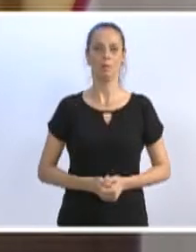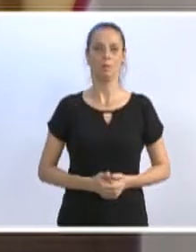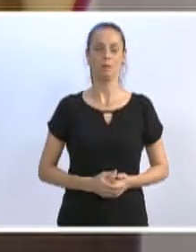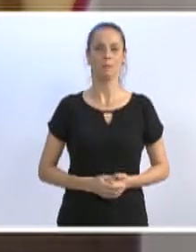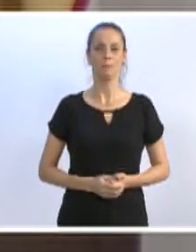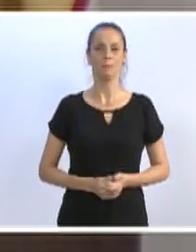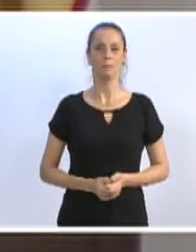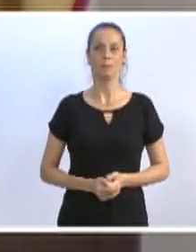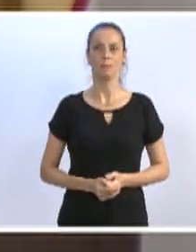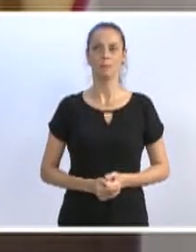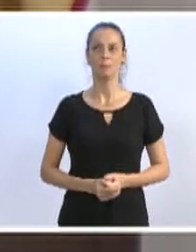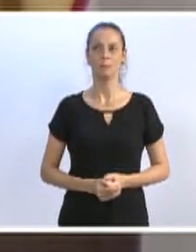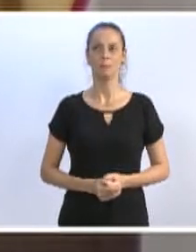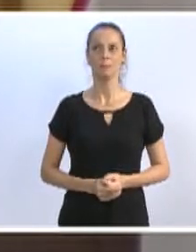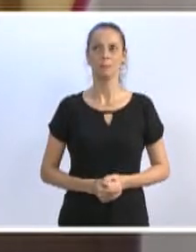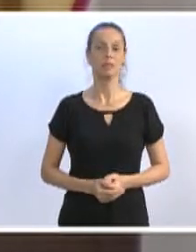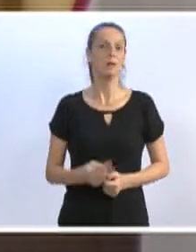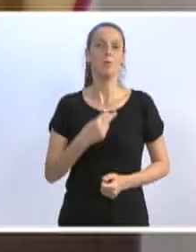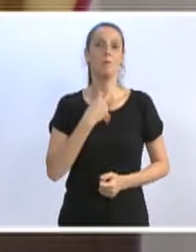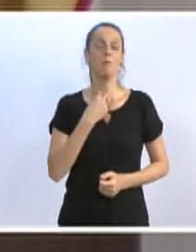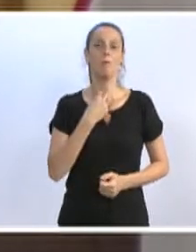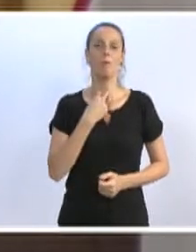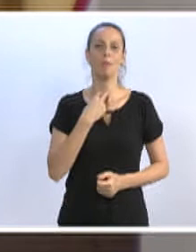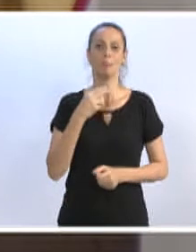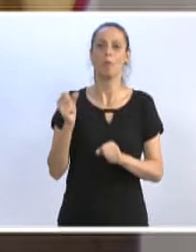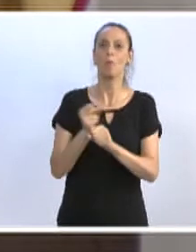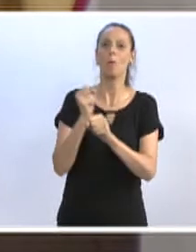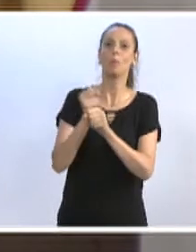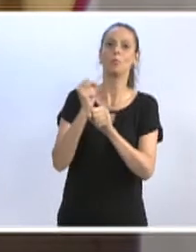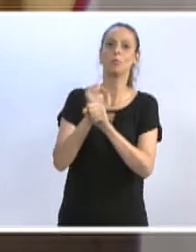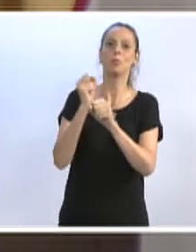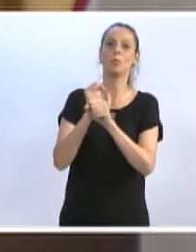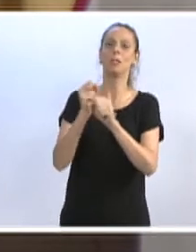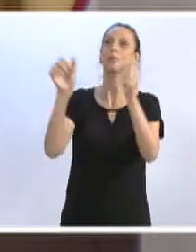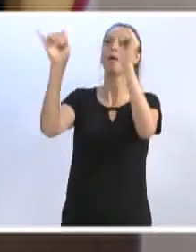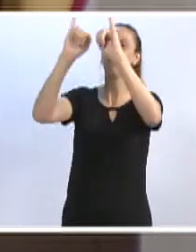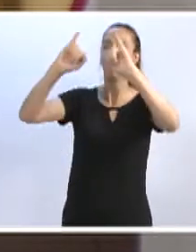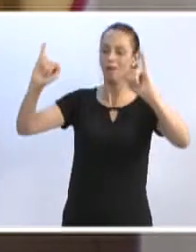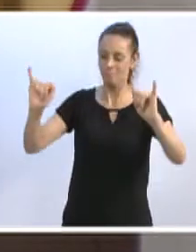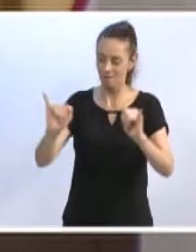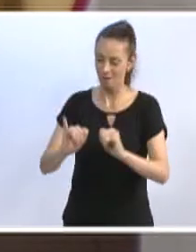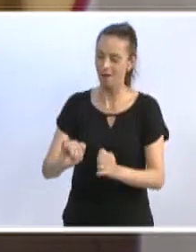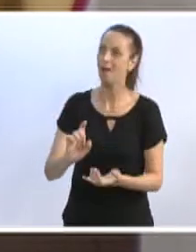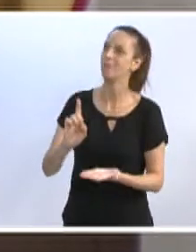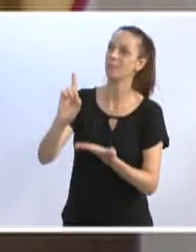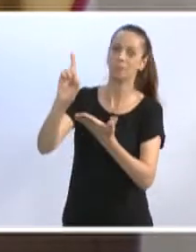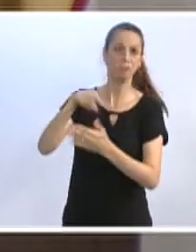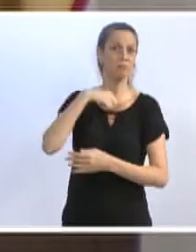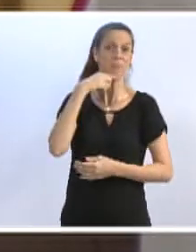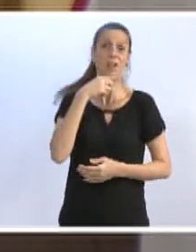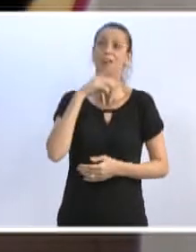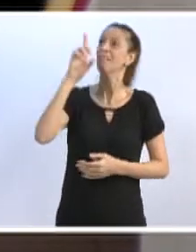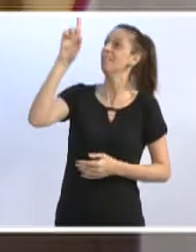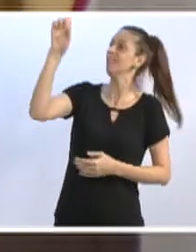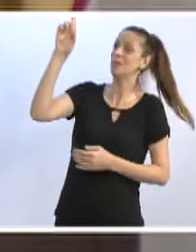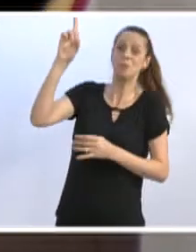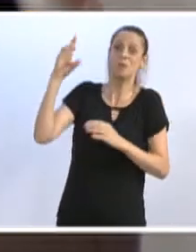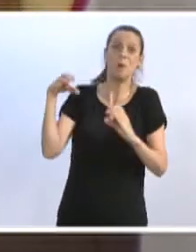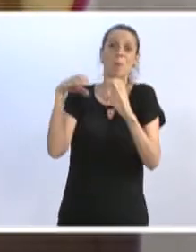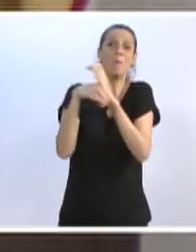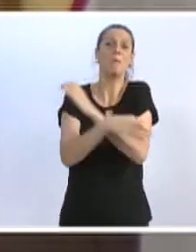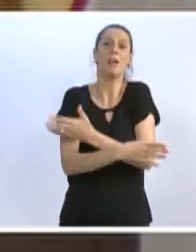Não posso fazer uma imagem de Deus. Ele é livre. Ele é total, ele